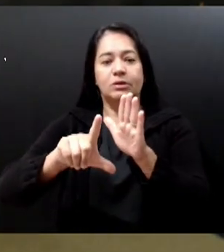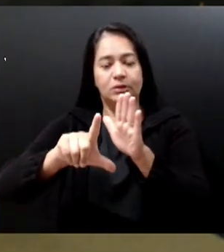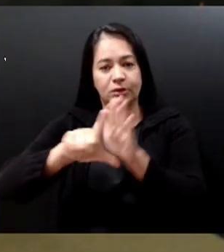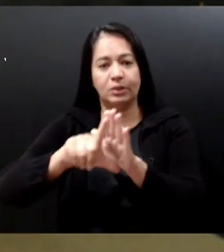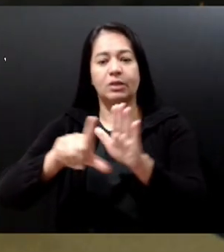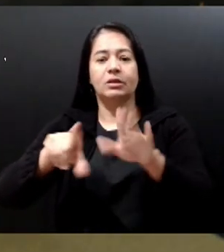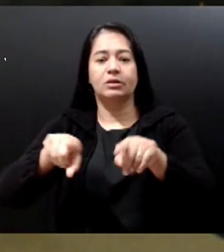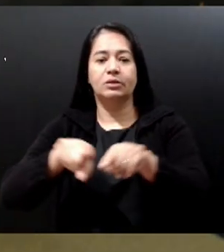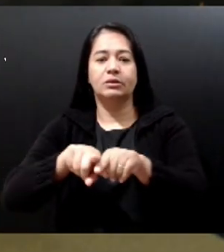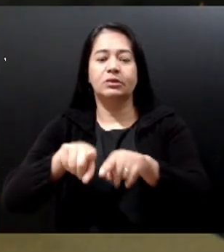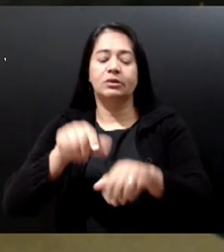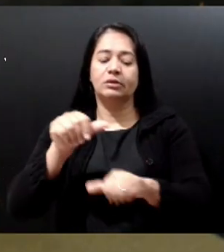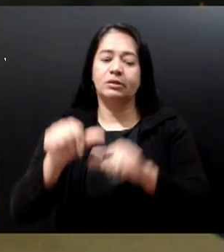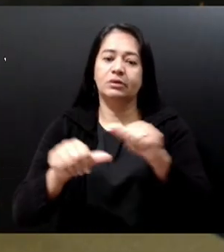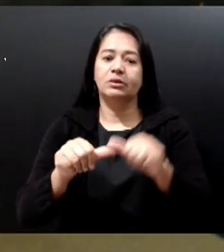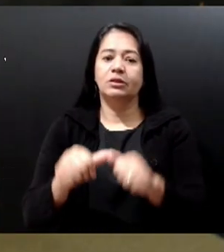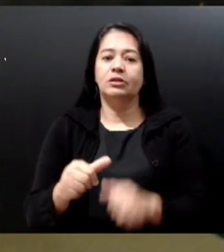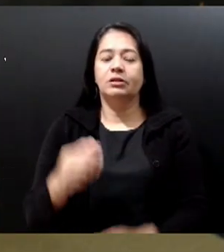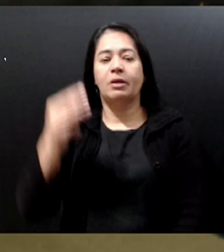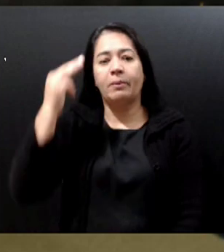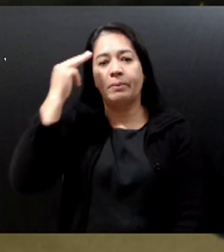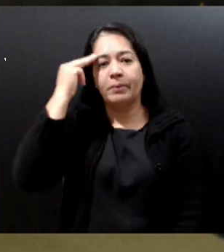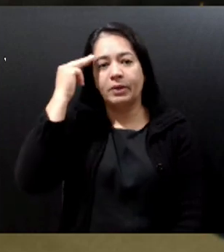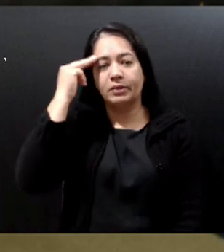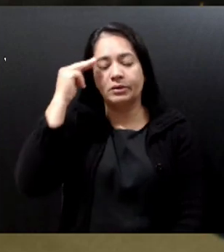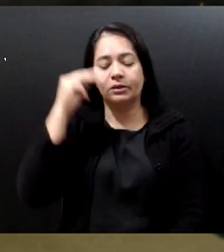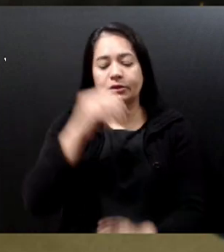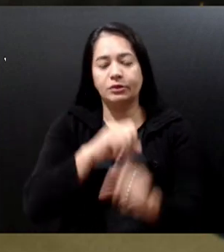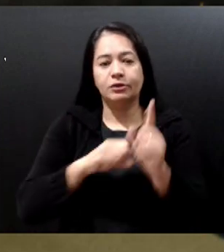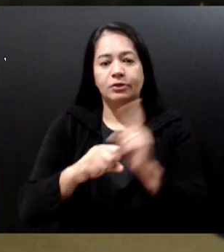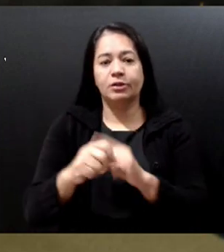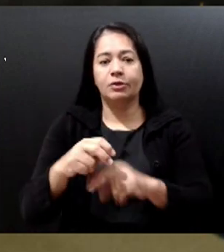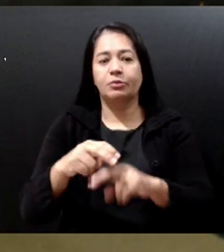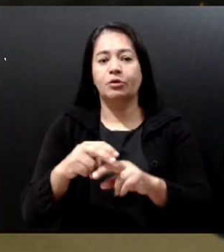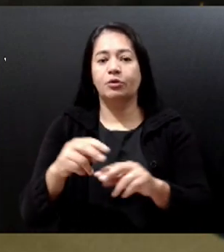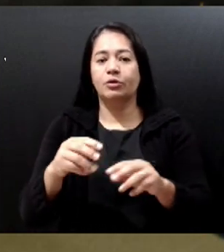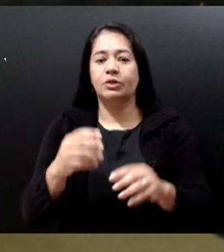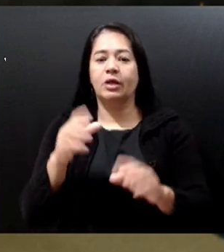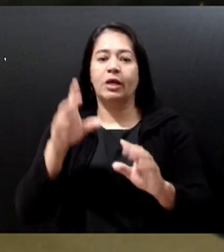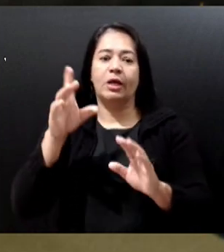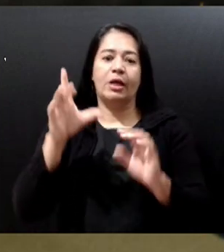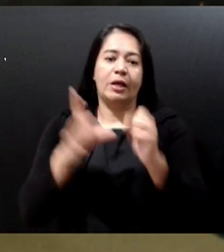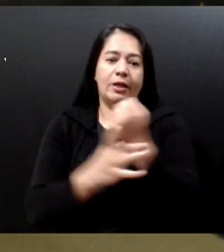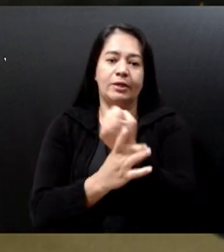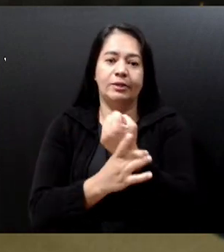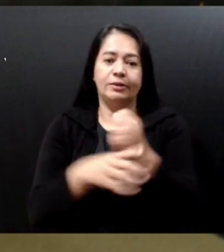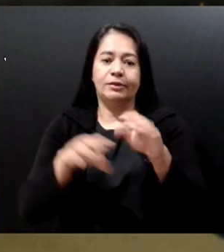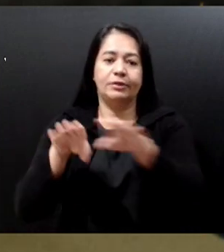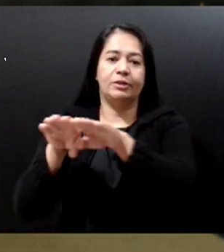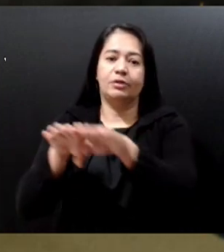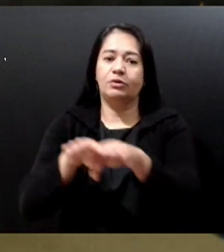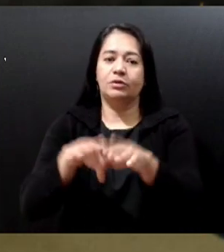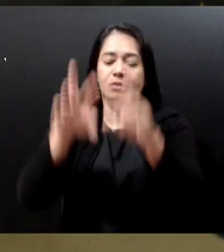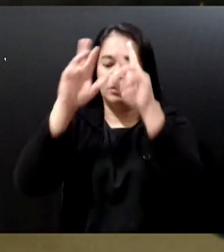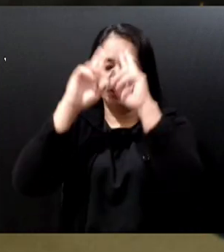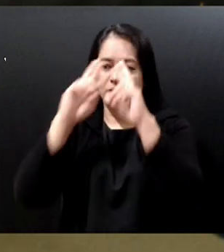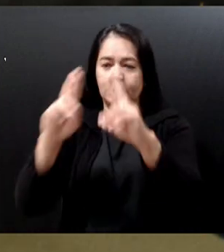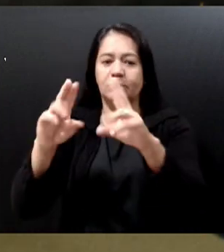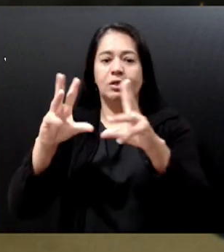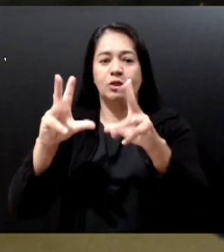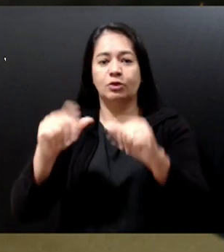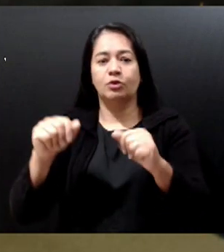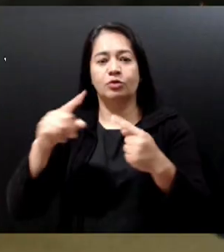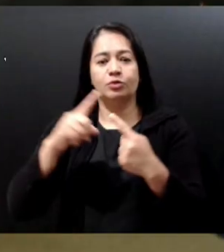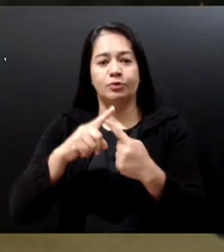na mentalidade social que buscam garantir igualdade e respeito a todas as configurações familiares. É um